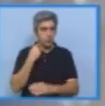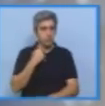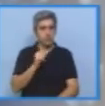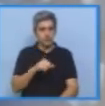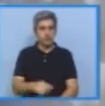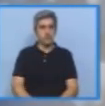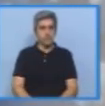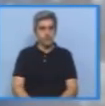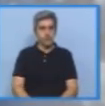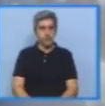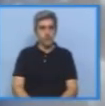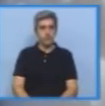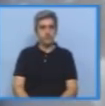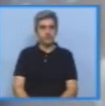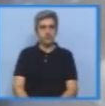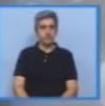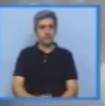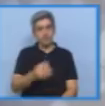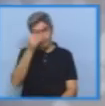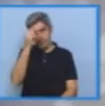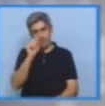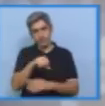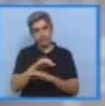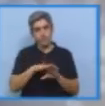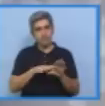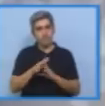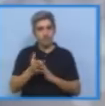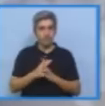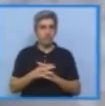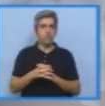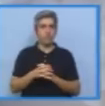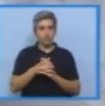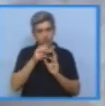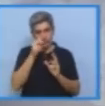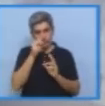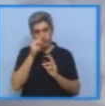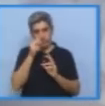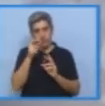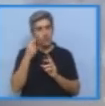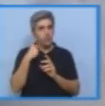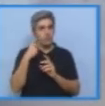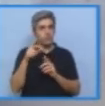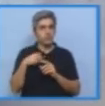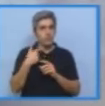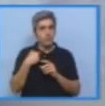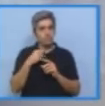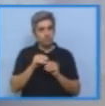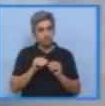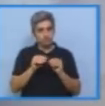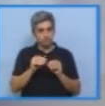Sim, sobretudo aprender a pregar. Aprendemos fazendo, não é? Porque o próprio seminário também nos cultiva